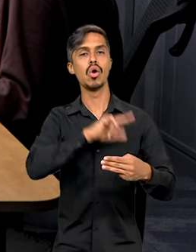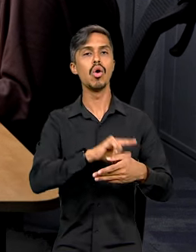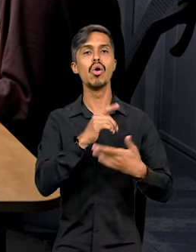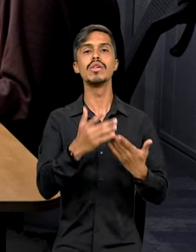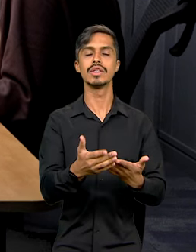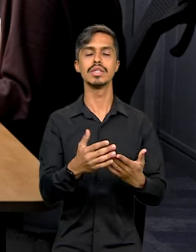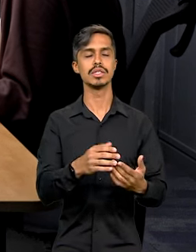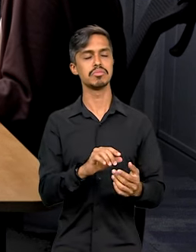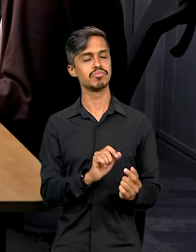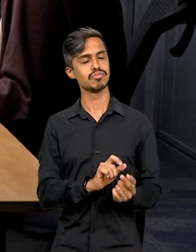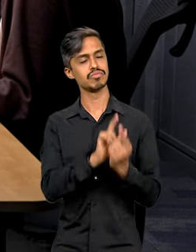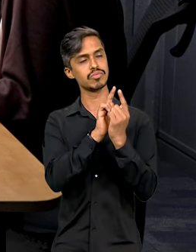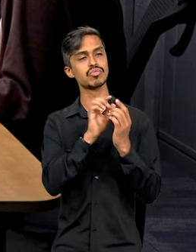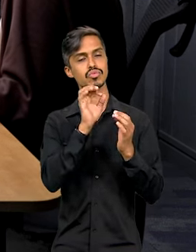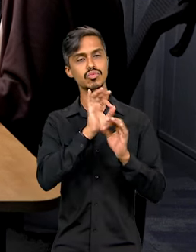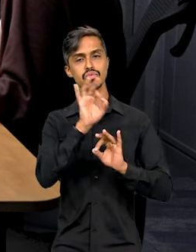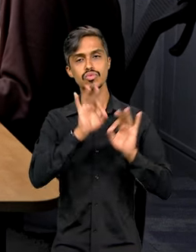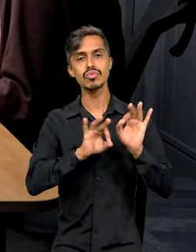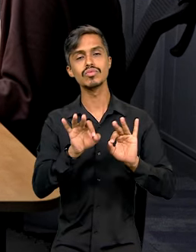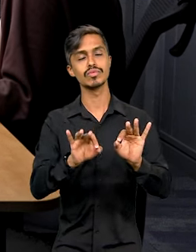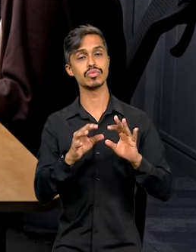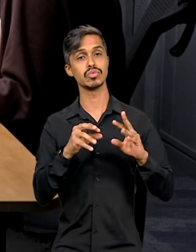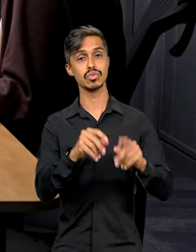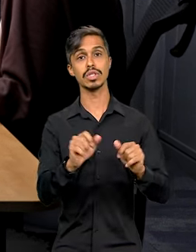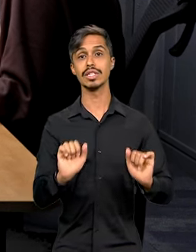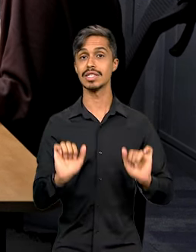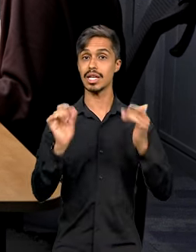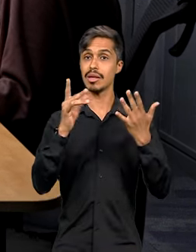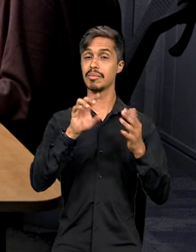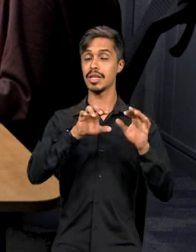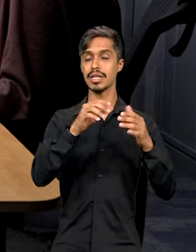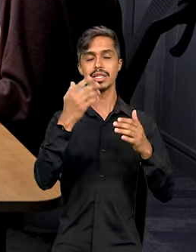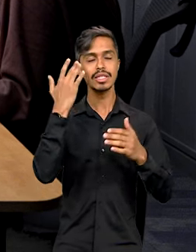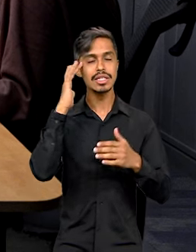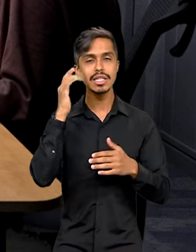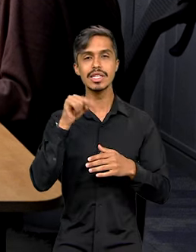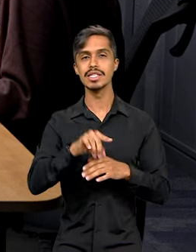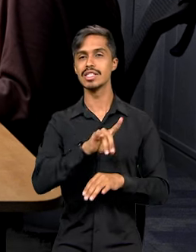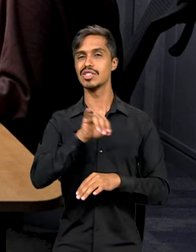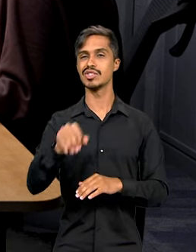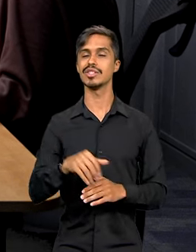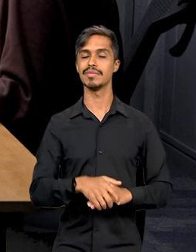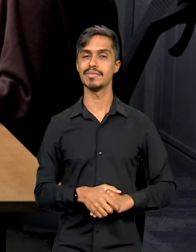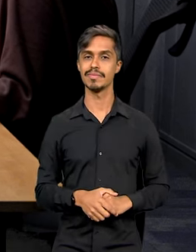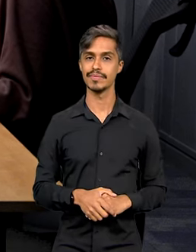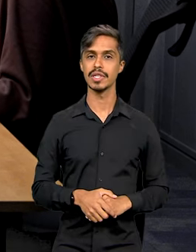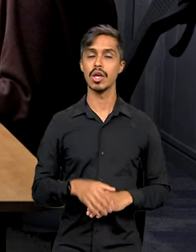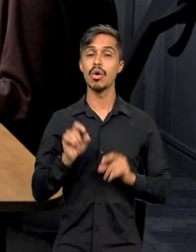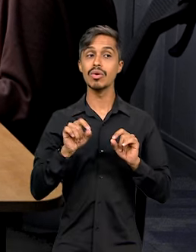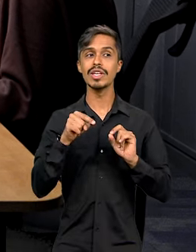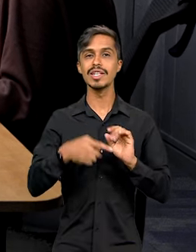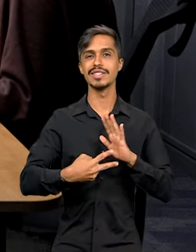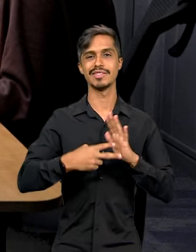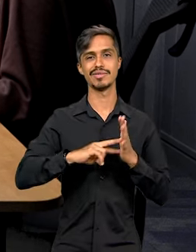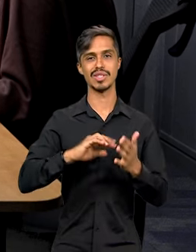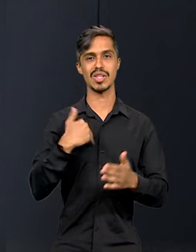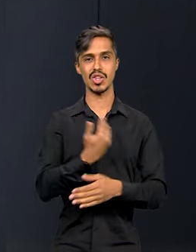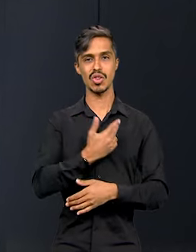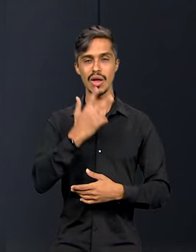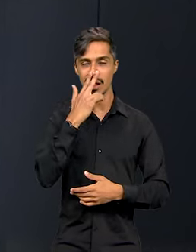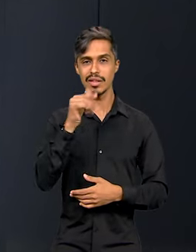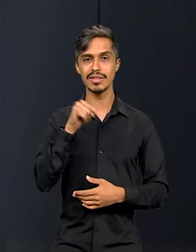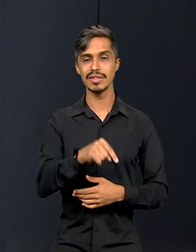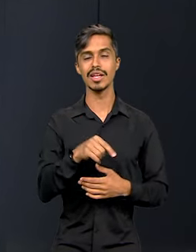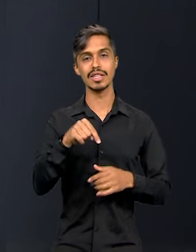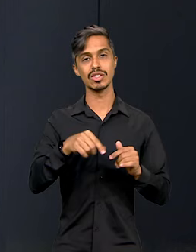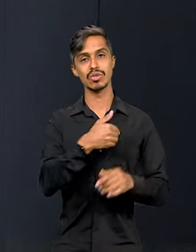essa atividade para que nós pudéssemos eh Celebrar e trazer luz para esse dia e Como é o que ele representa para nós aqui no